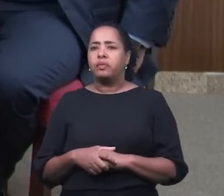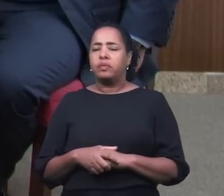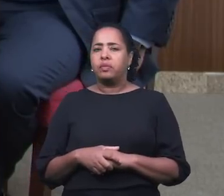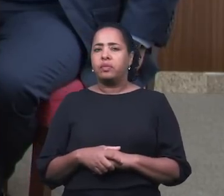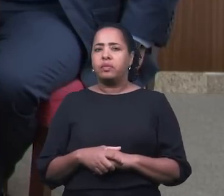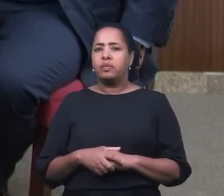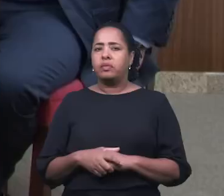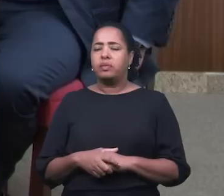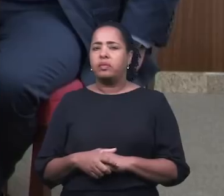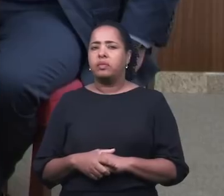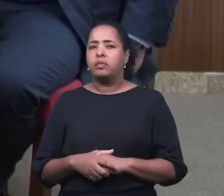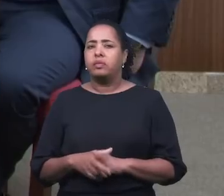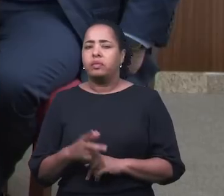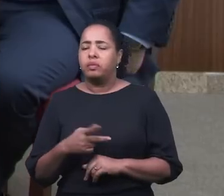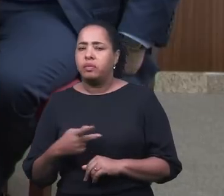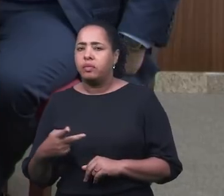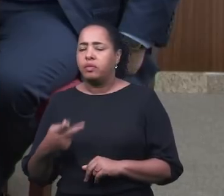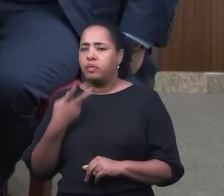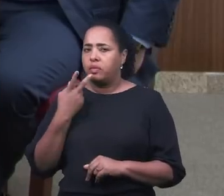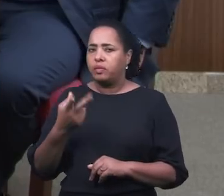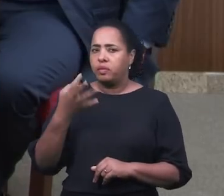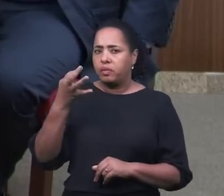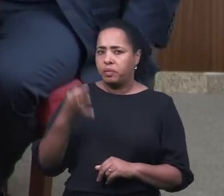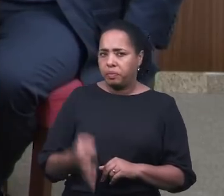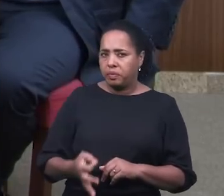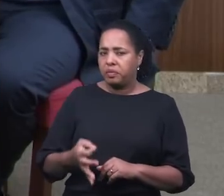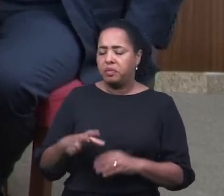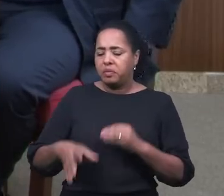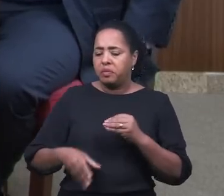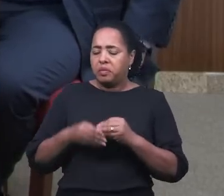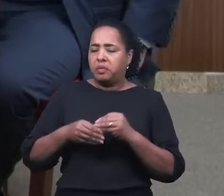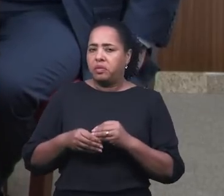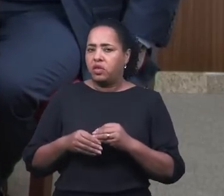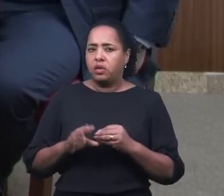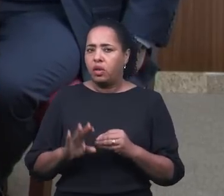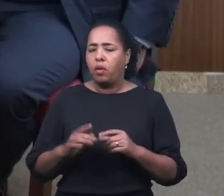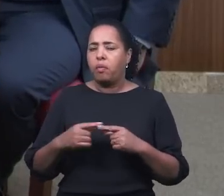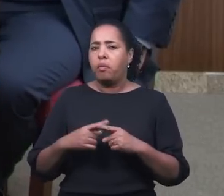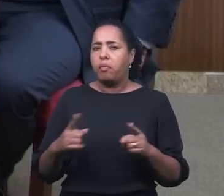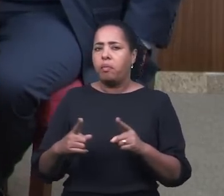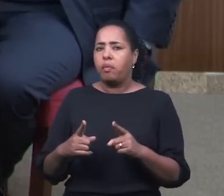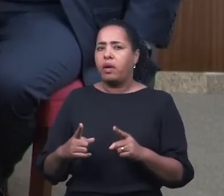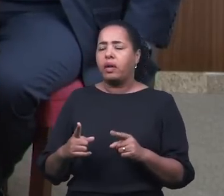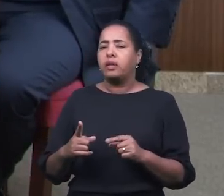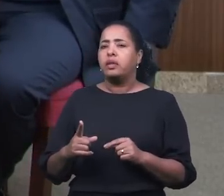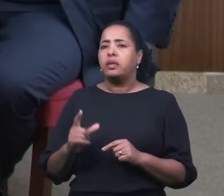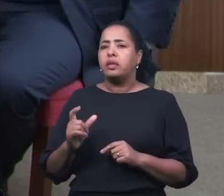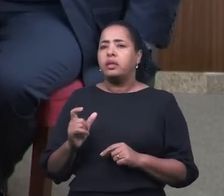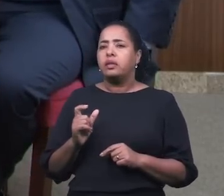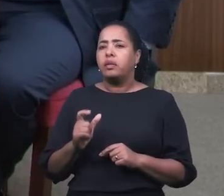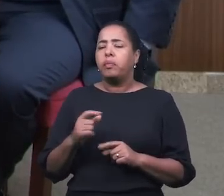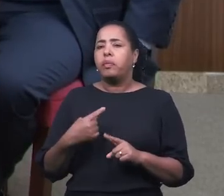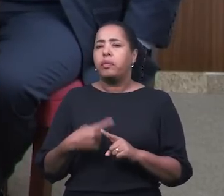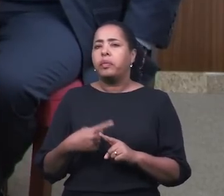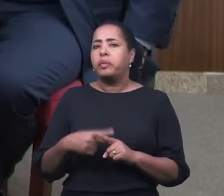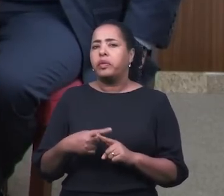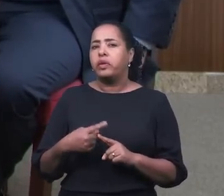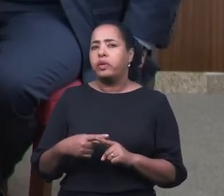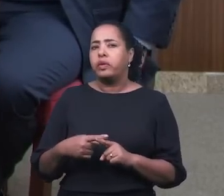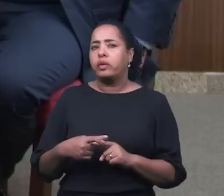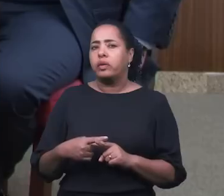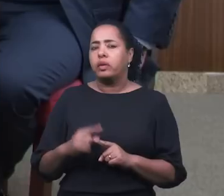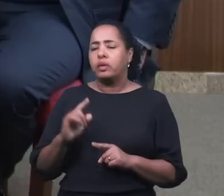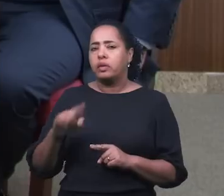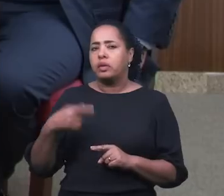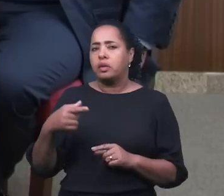Mateus. Pastor, os comentários foram perfeitos. Não precisava nem de um comentário a mais, mas eu gostaria de ter só um comentário sim, porque